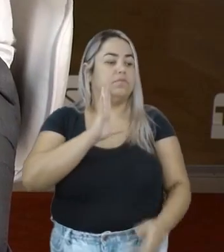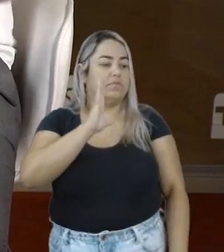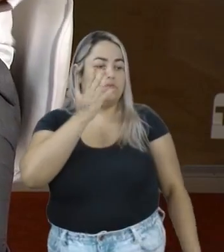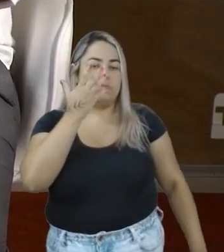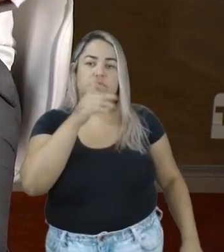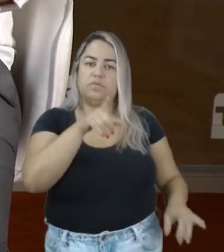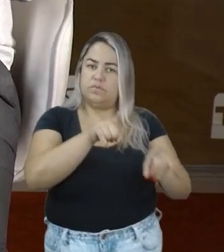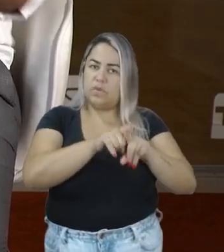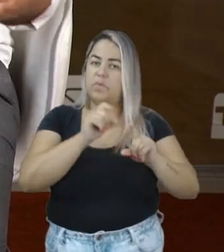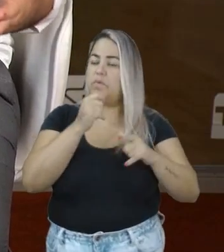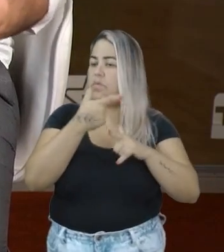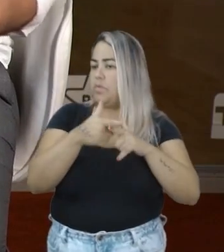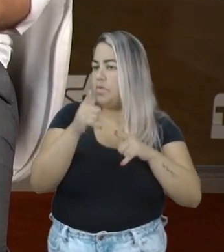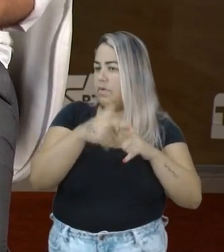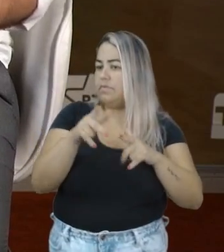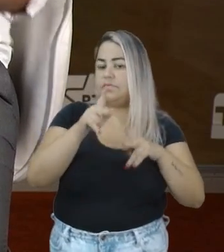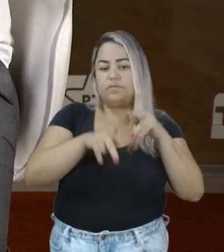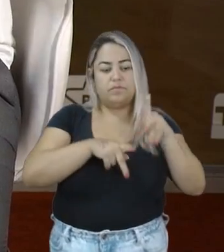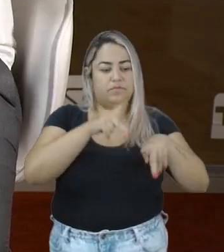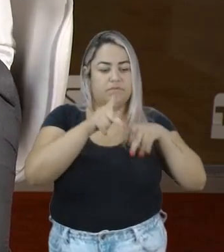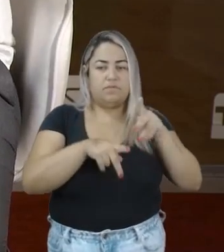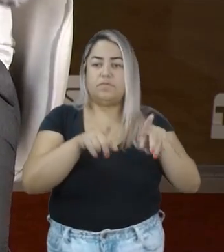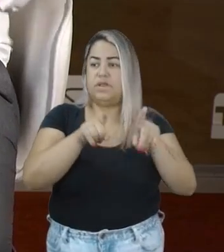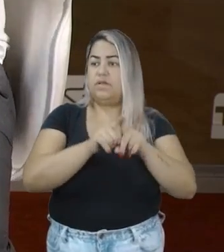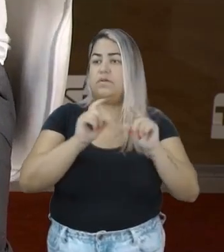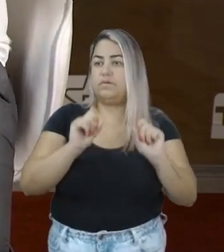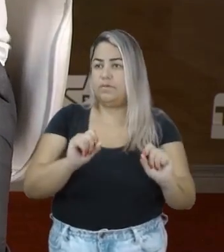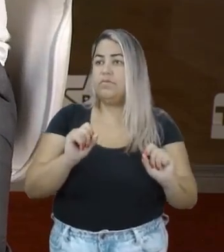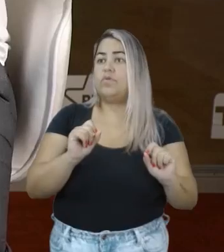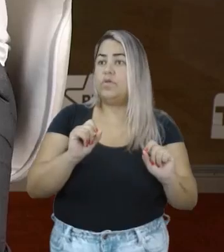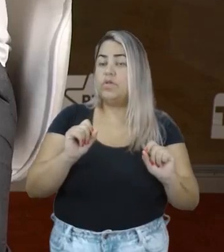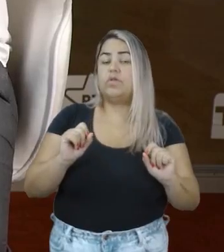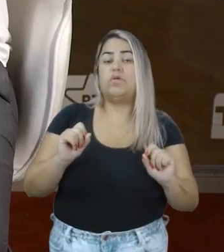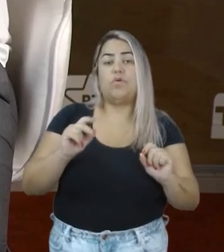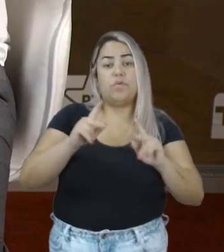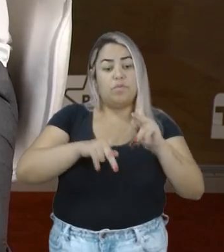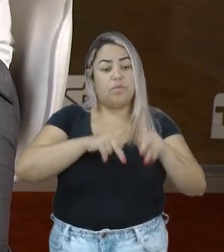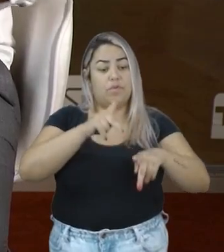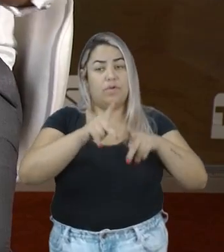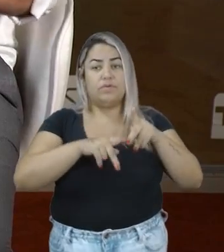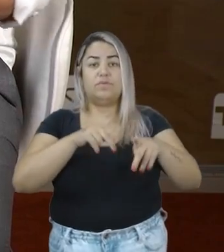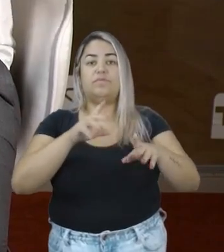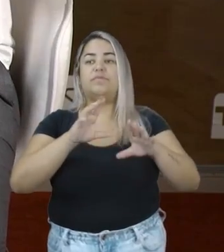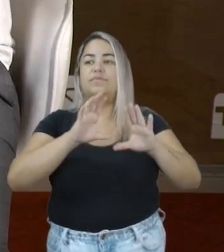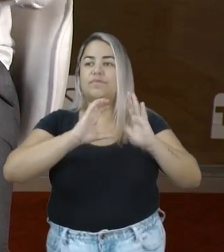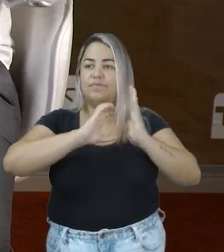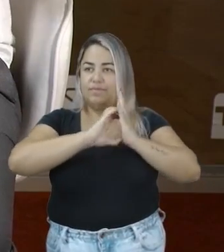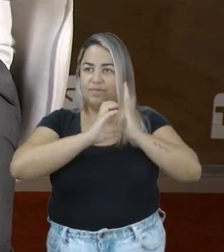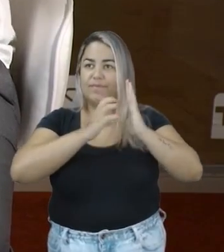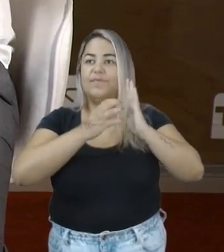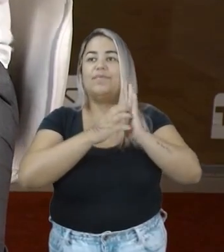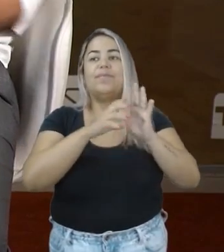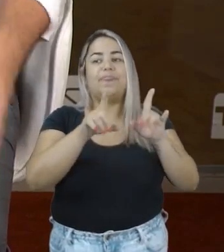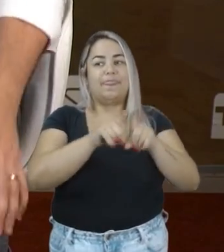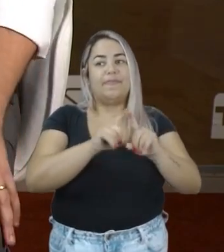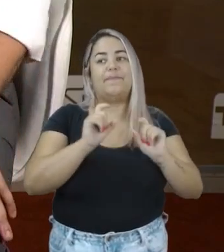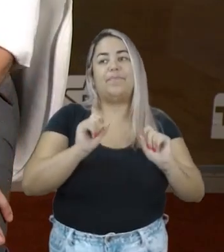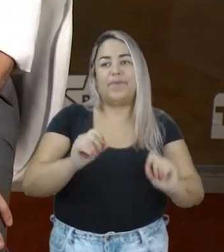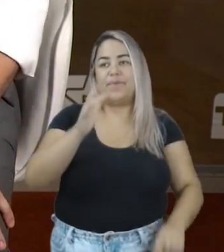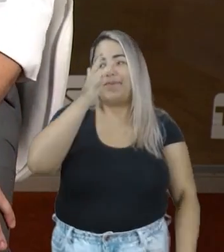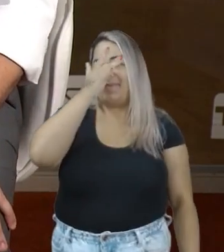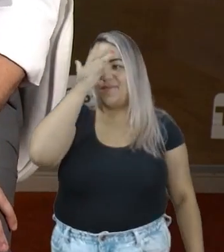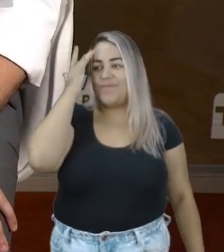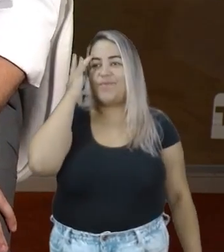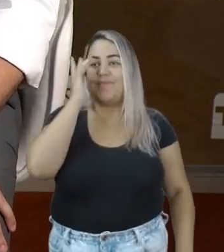apresentada para esses problemas que o povo coloca, priorizando aquilo que o povo prioriza. Os candidatos e candidatas têm que priorizar aquilo que o povo prioriza.